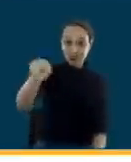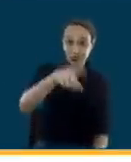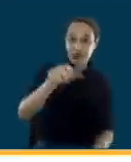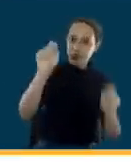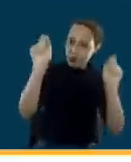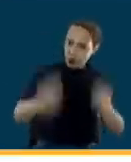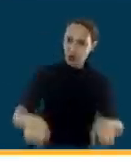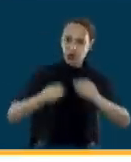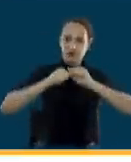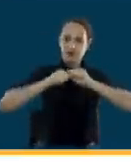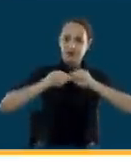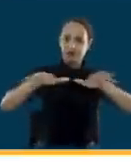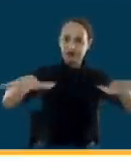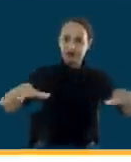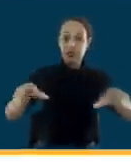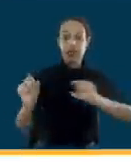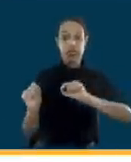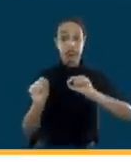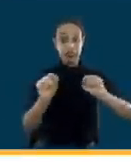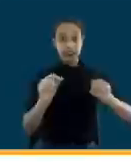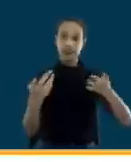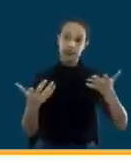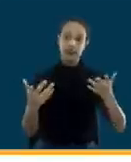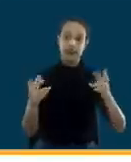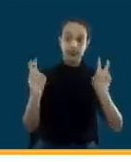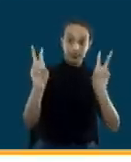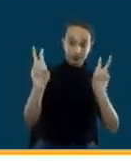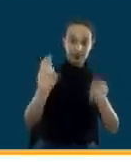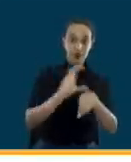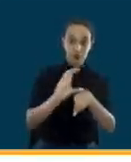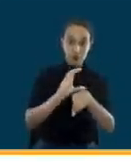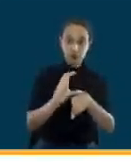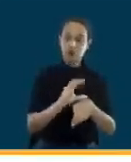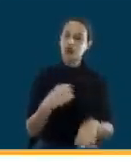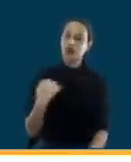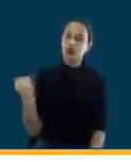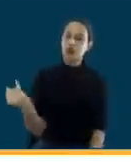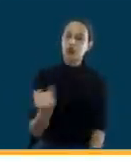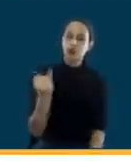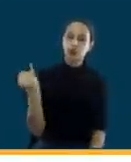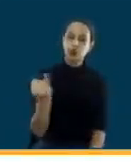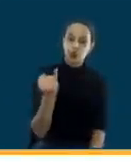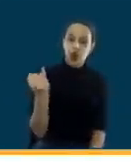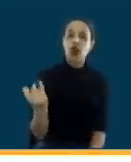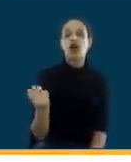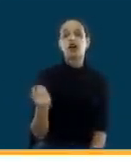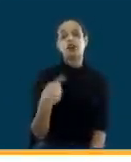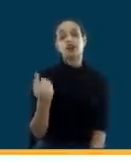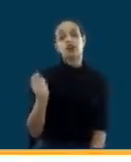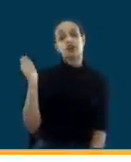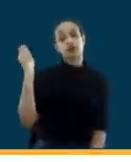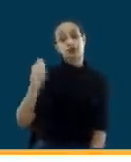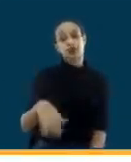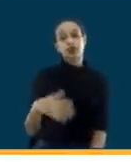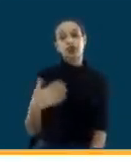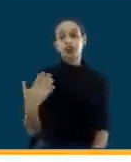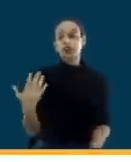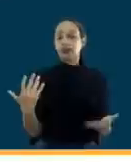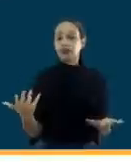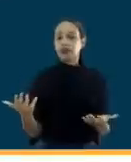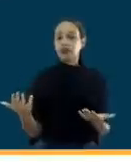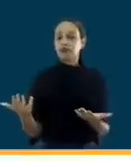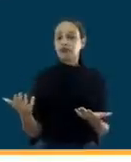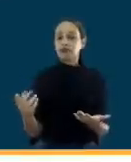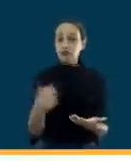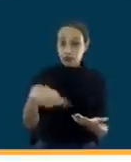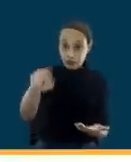multiplicadores desse curso, que para nós é tão importante, que a gente possa trazer todos os que vão participar